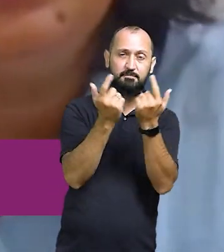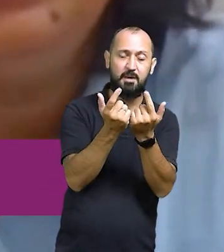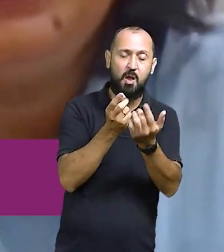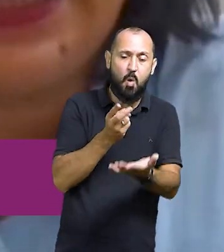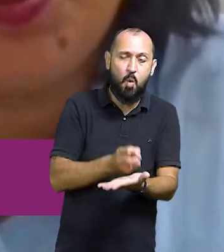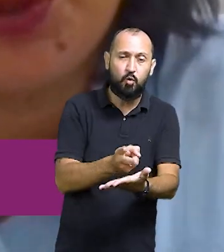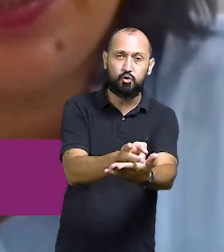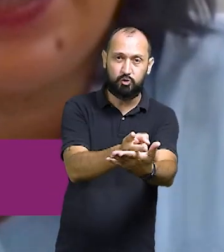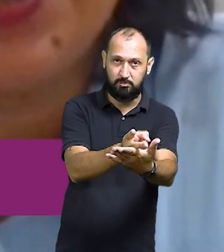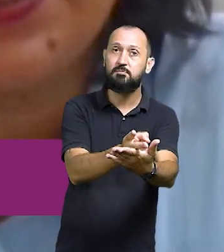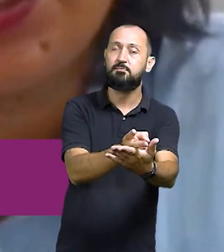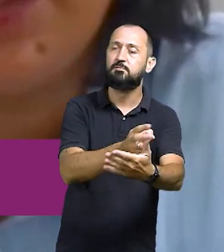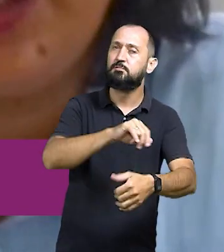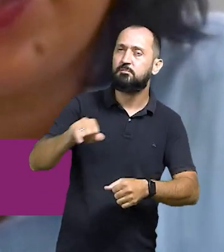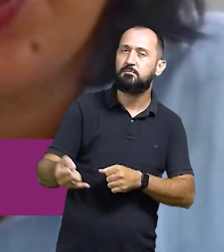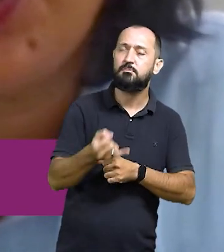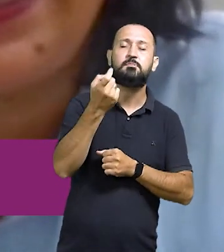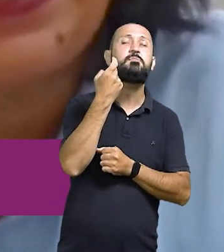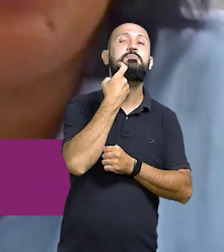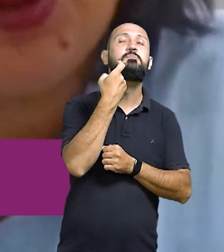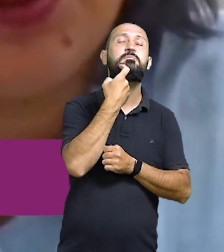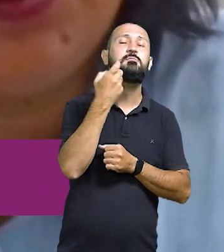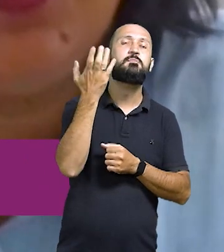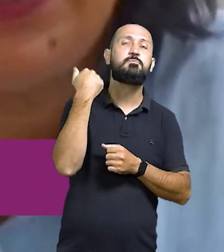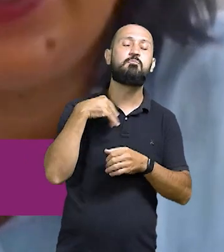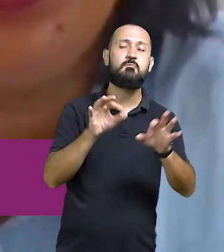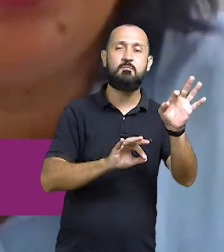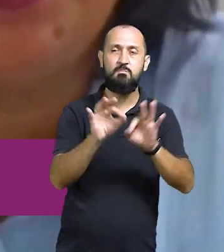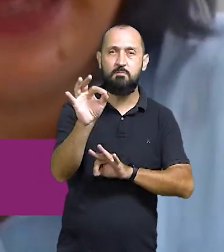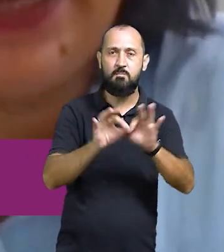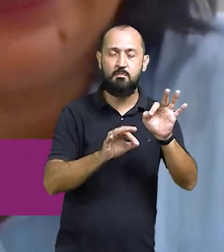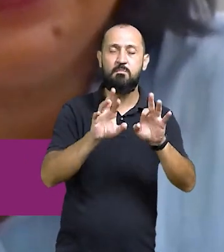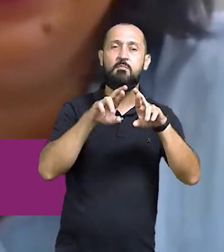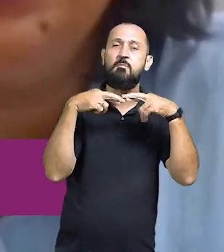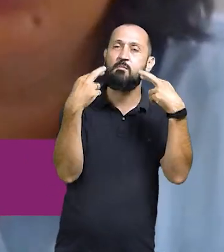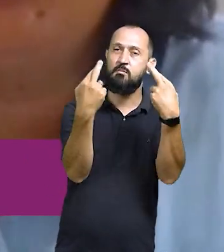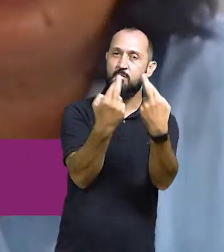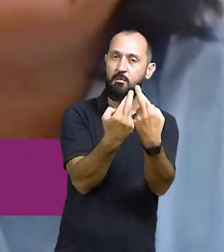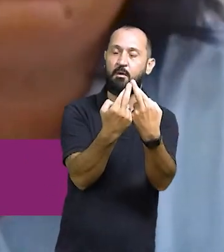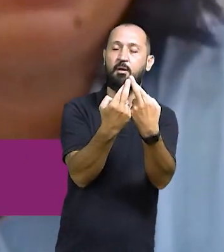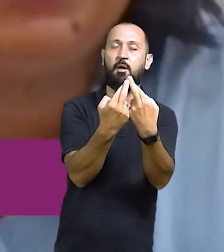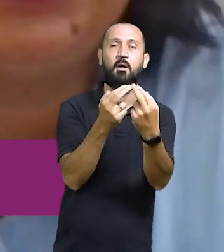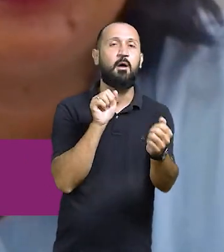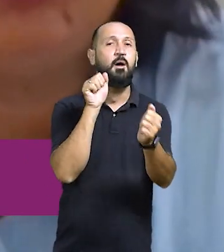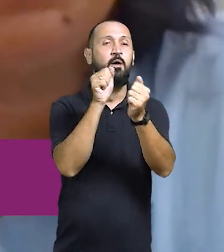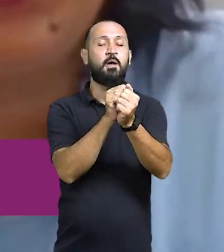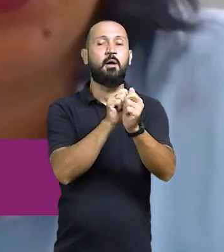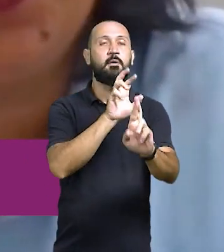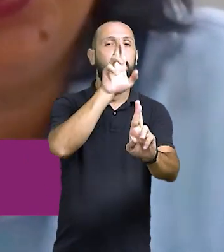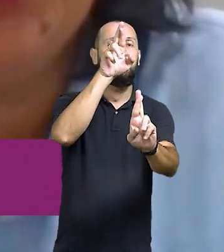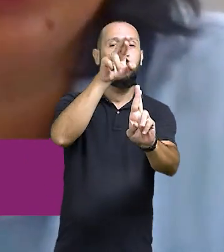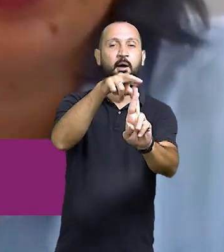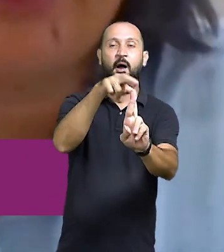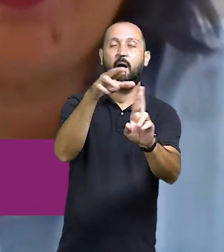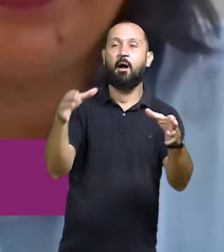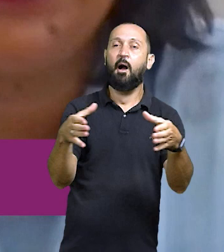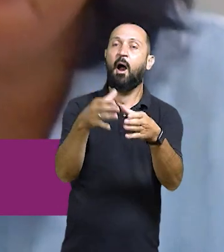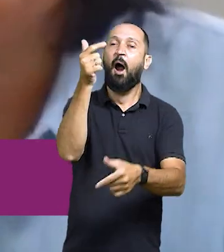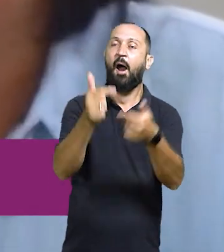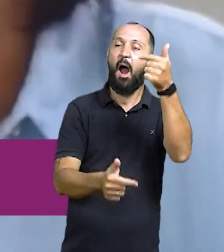visibilidade para esses tipos de violência, mas mais importante que isso é a gente promover a cultura de respeito a cultura de paz, a